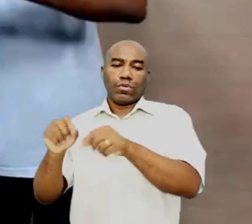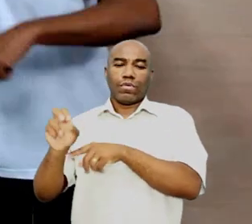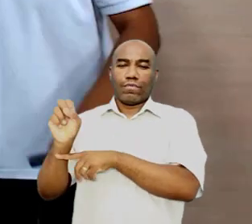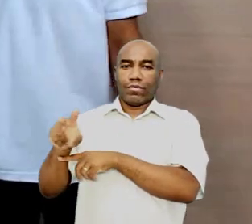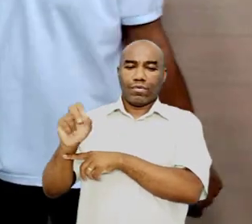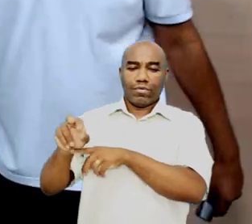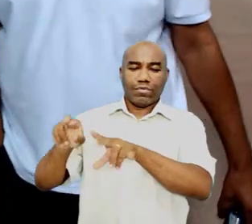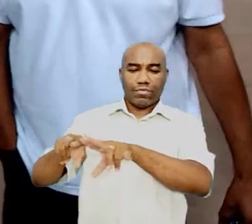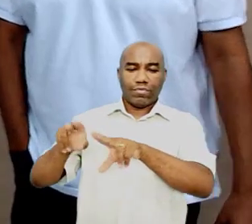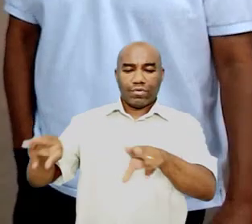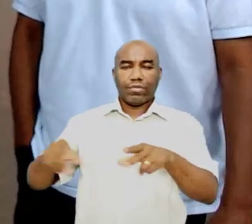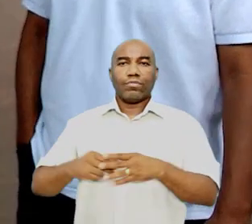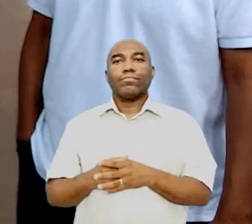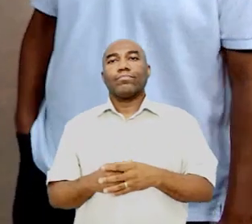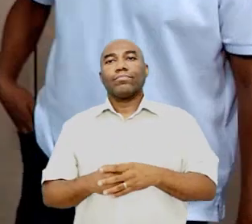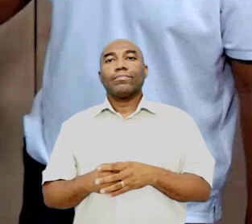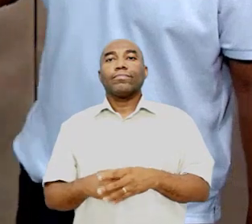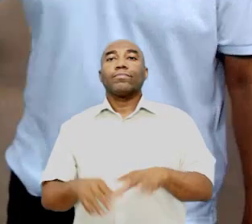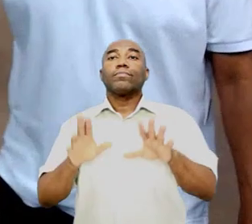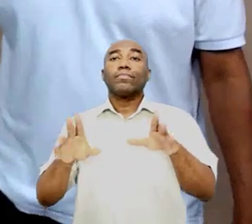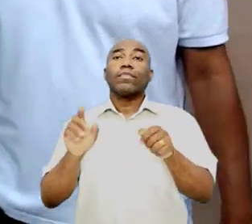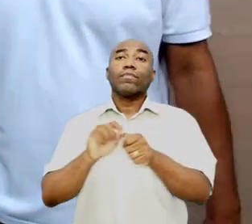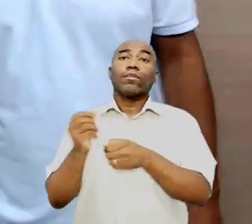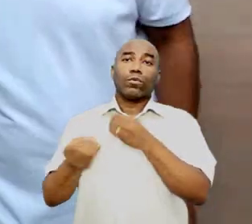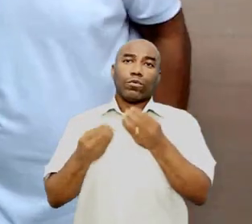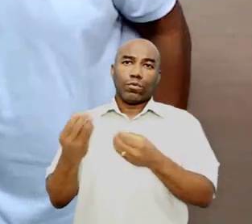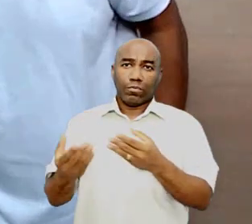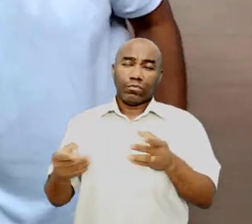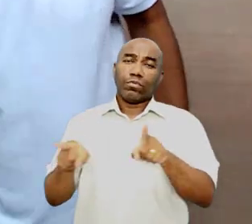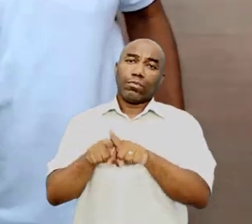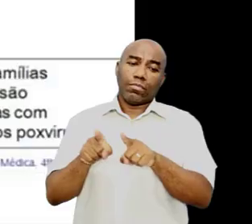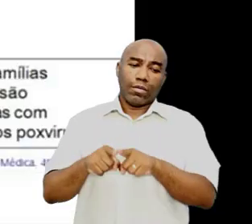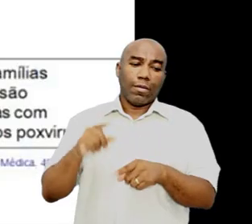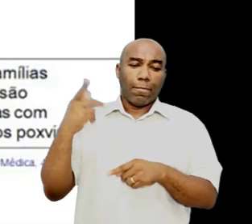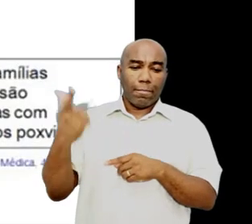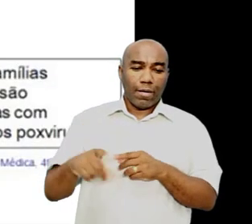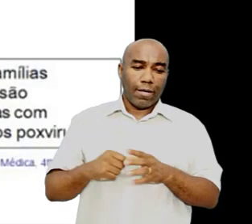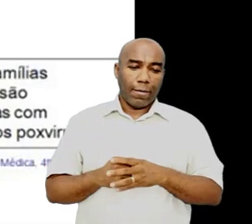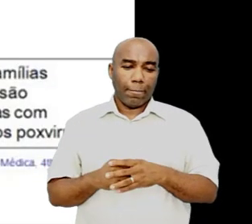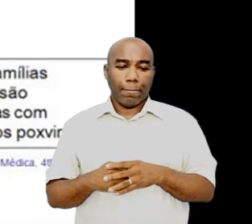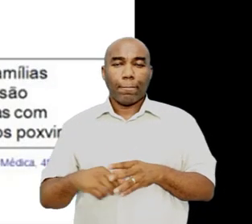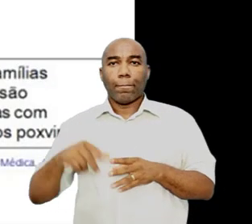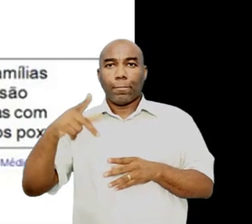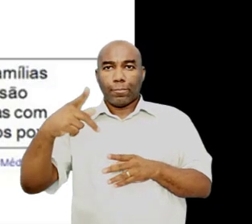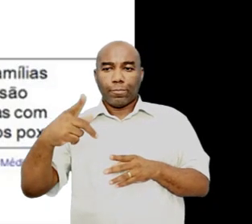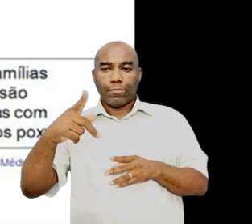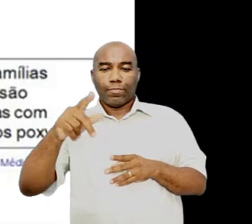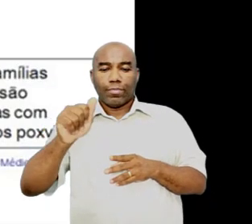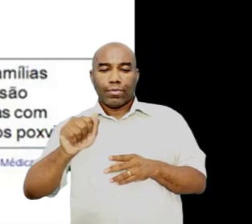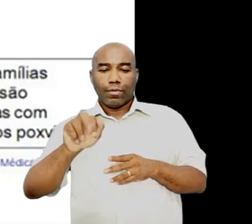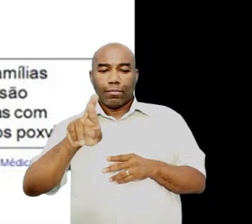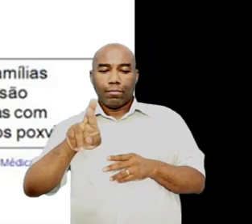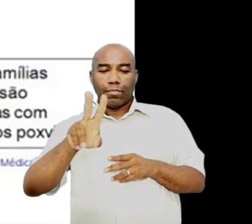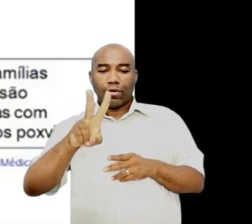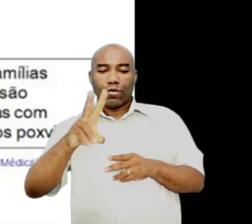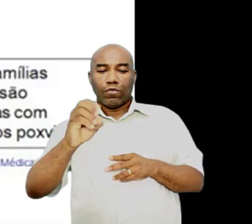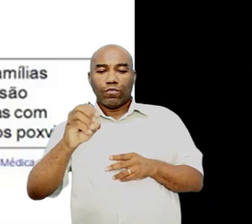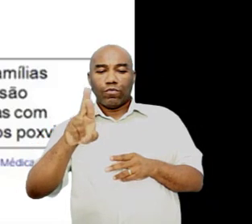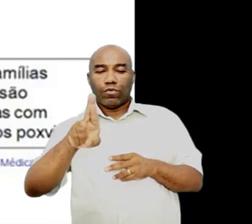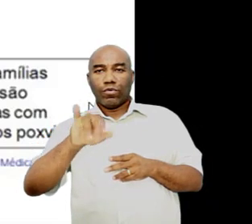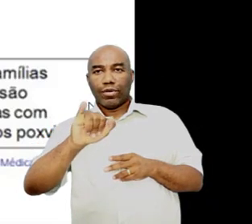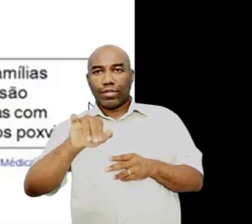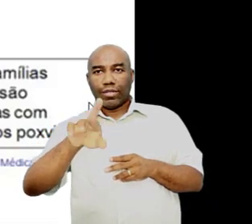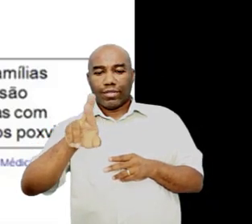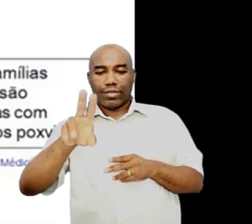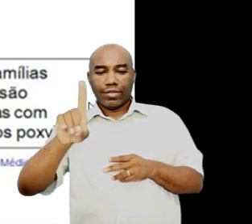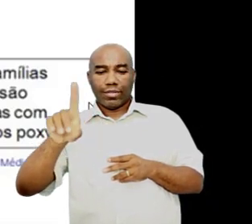da família. Certíssimo. Parvovirose. Vem do quê? Vírus que tem DNA.